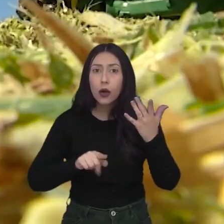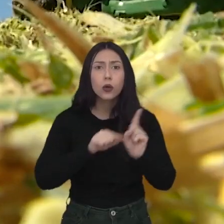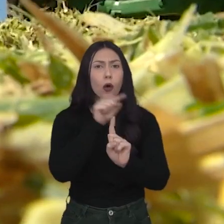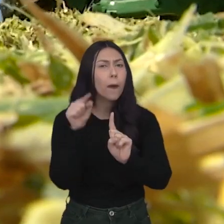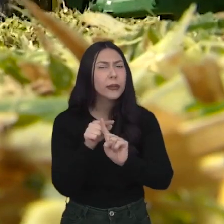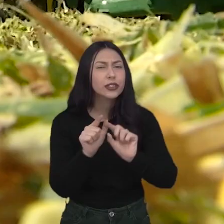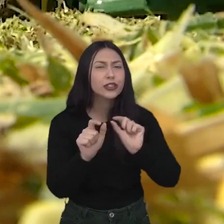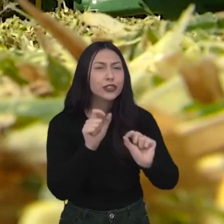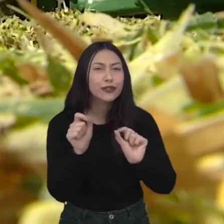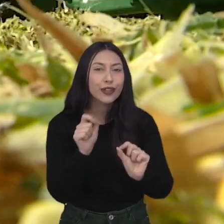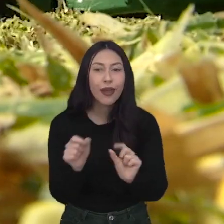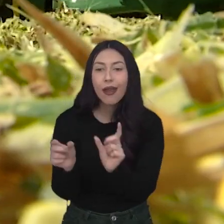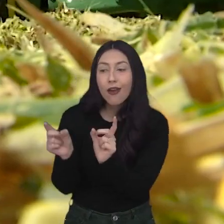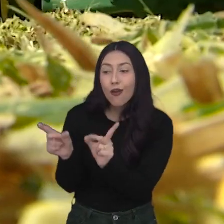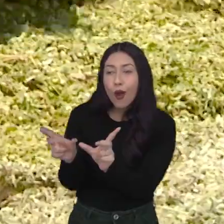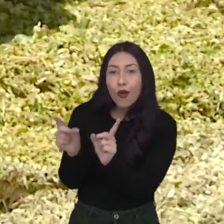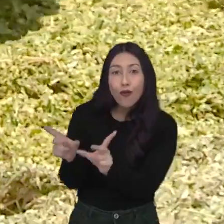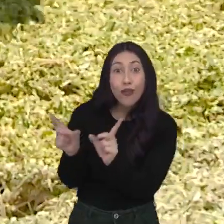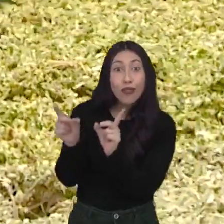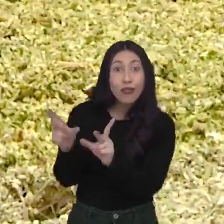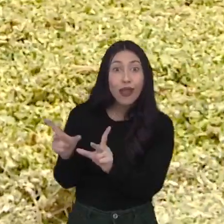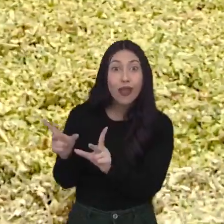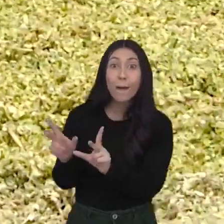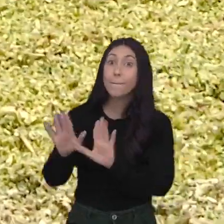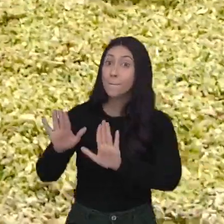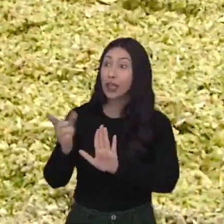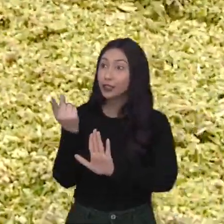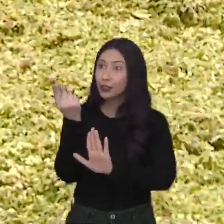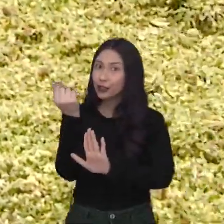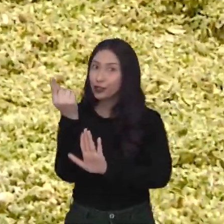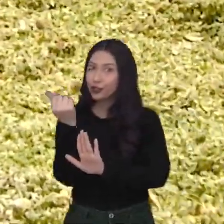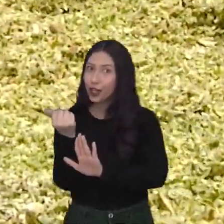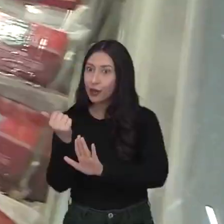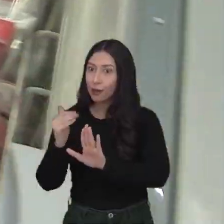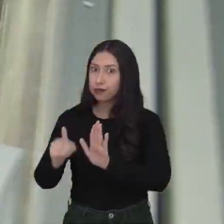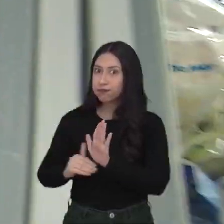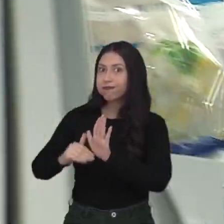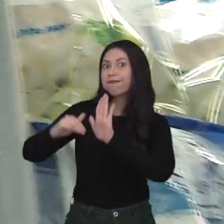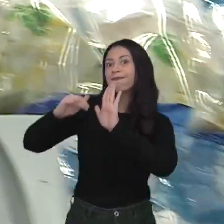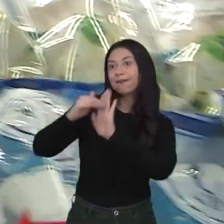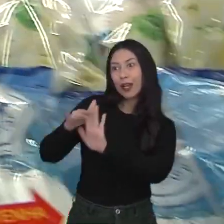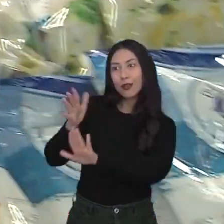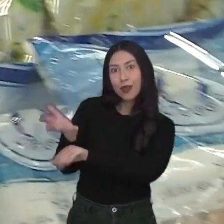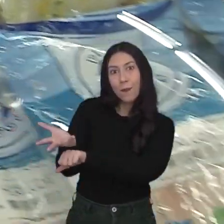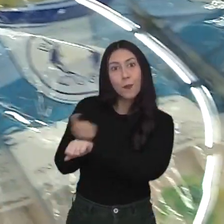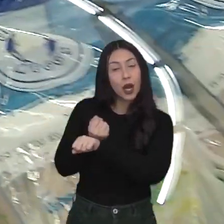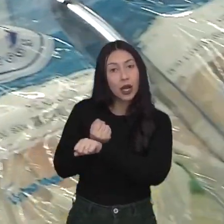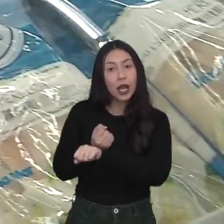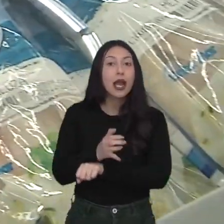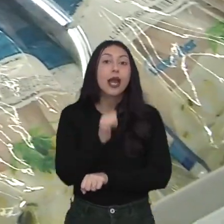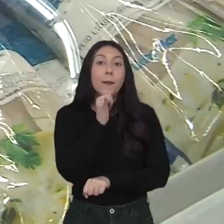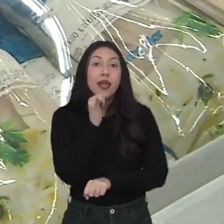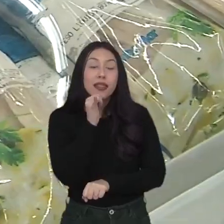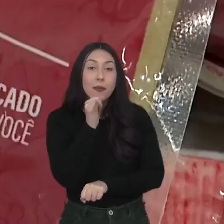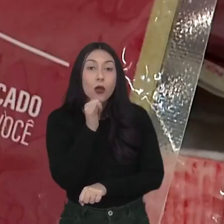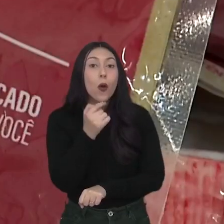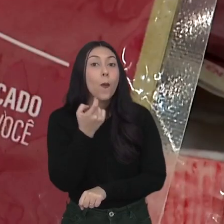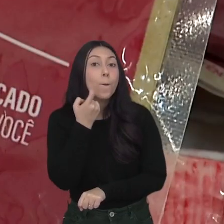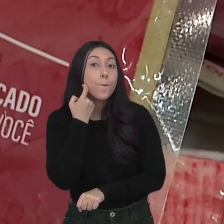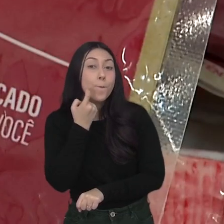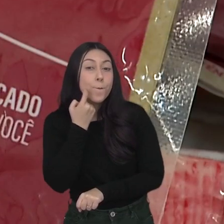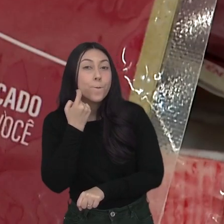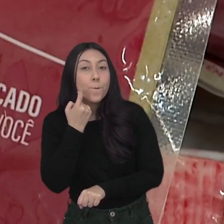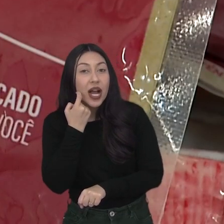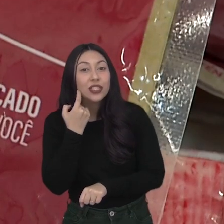A finalidade é baratear os custos de produção e aumentar os lucros. No caso do peixe e congelados, por exemplo,